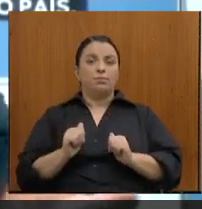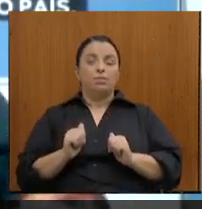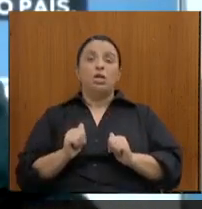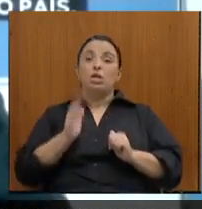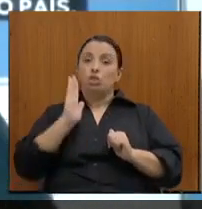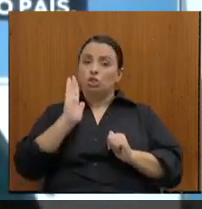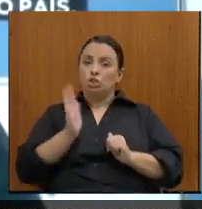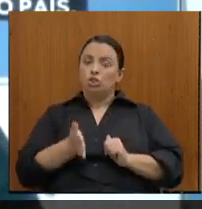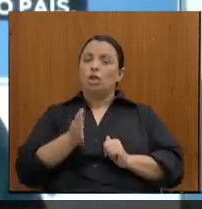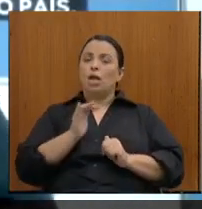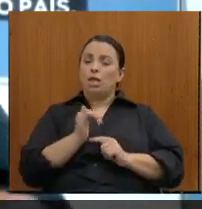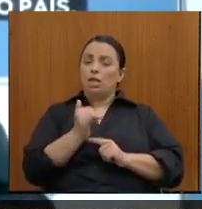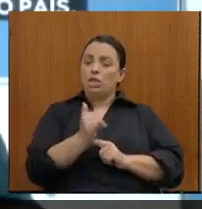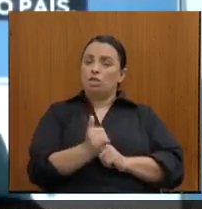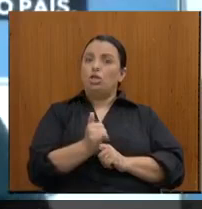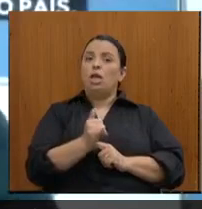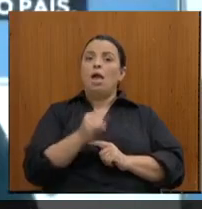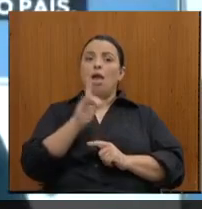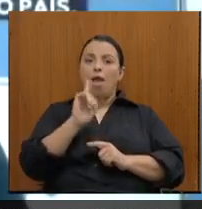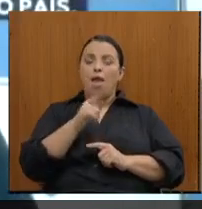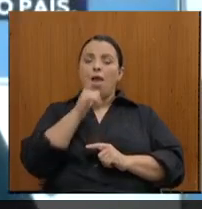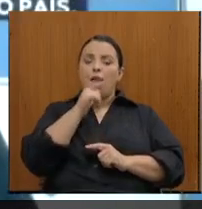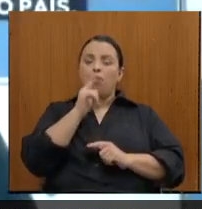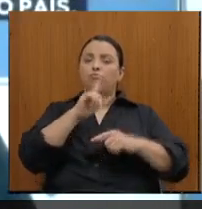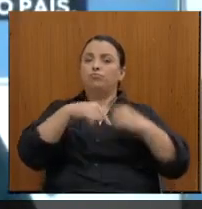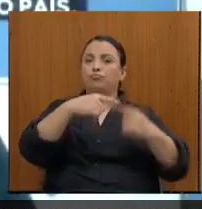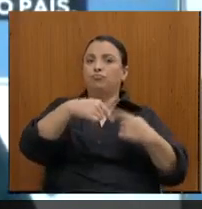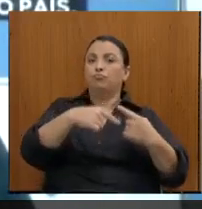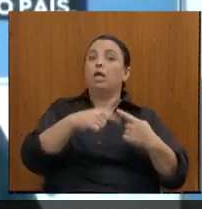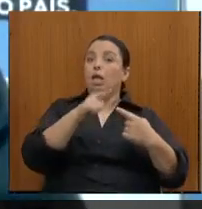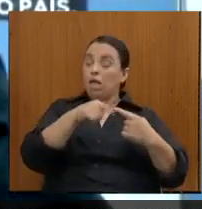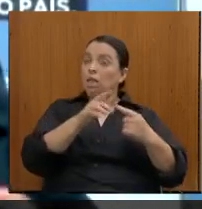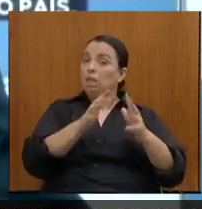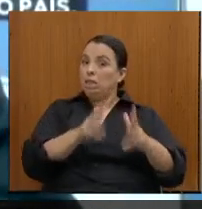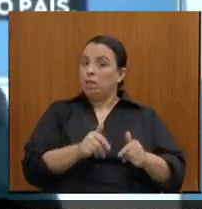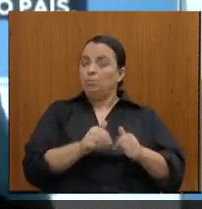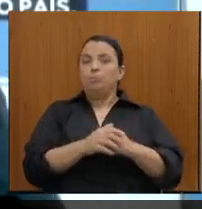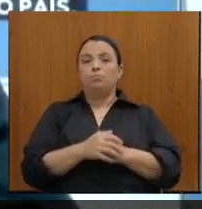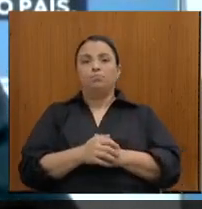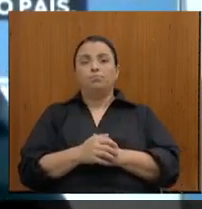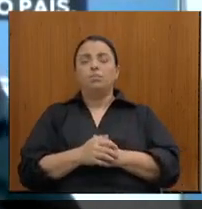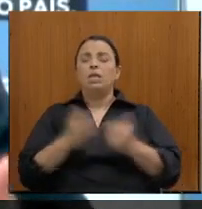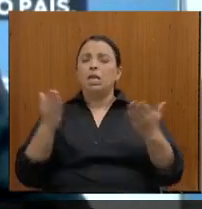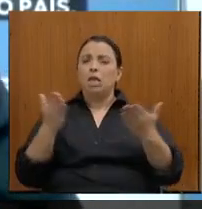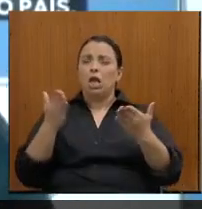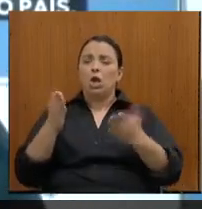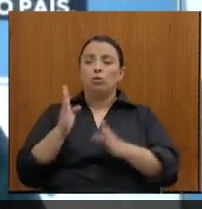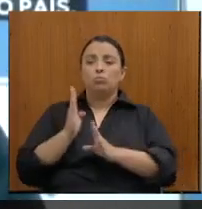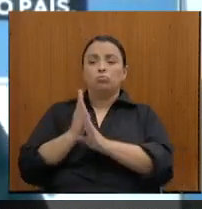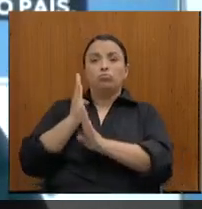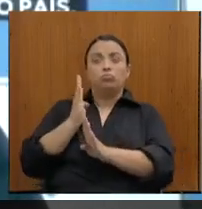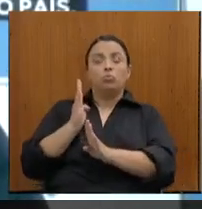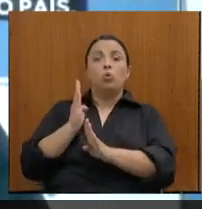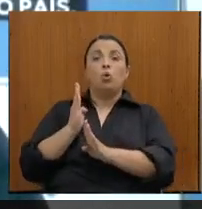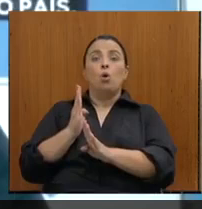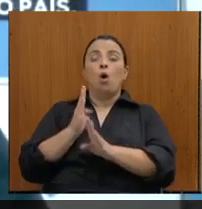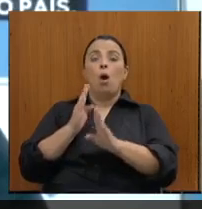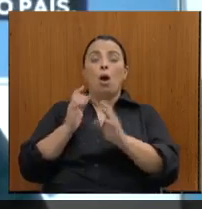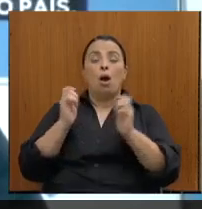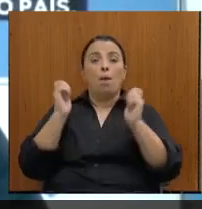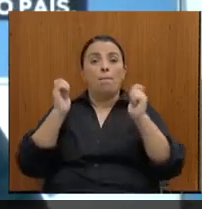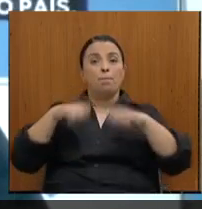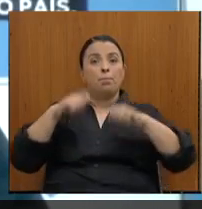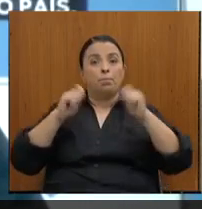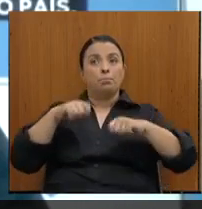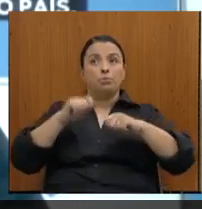toda hidráulica uma matriz limpa e agora poucos anos foi descoberto grande o potencial solar eólica